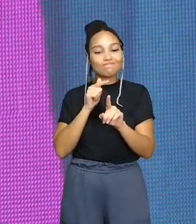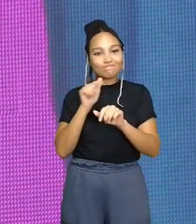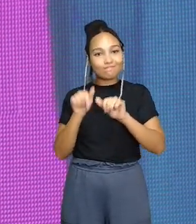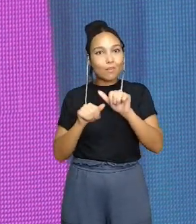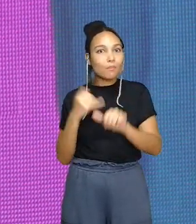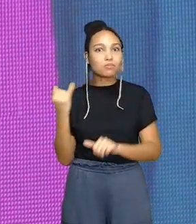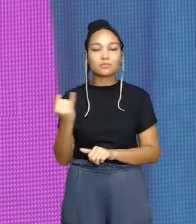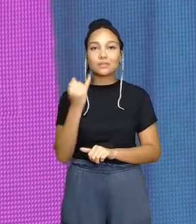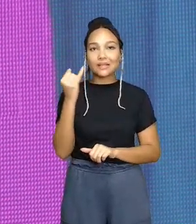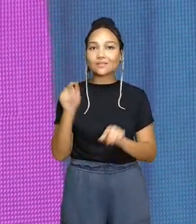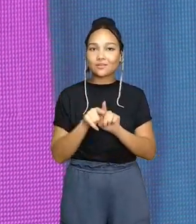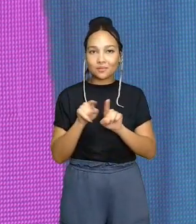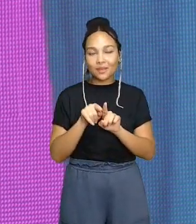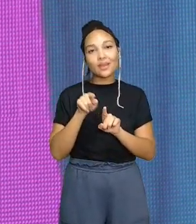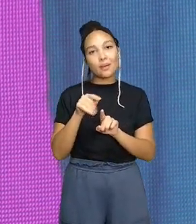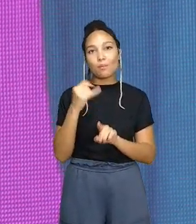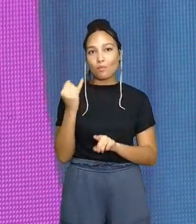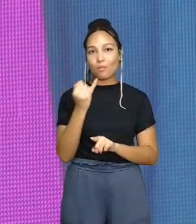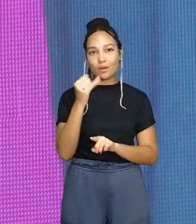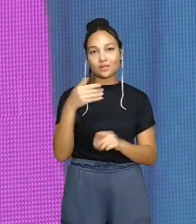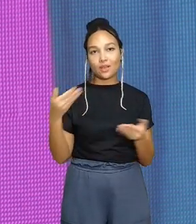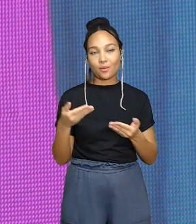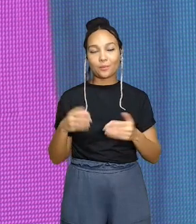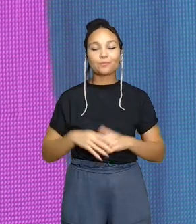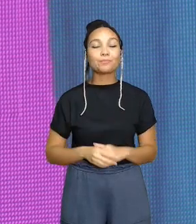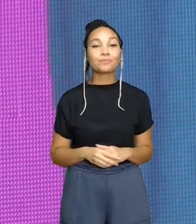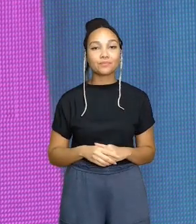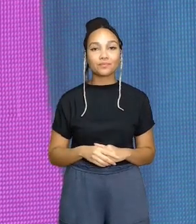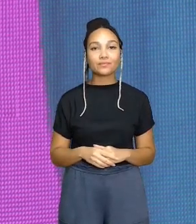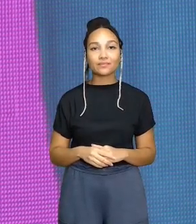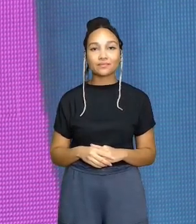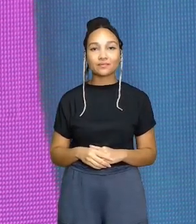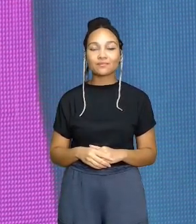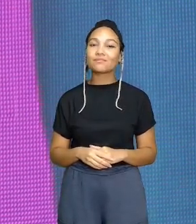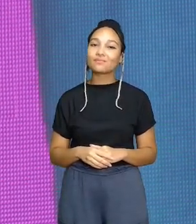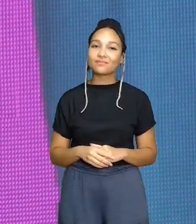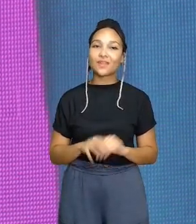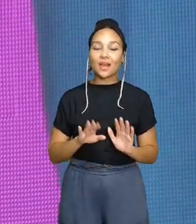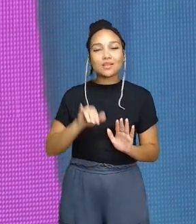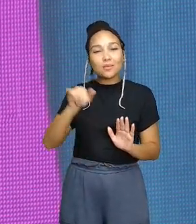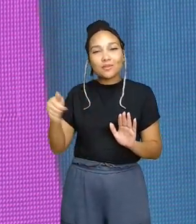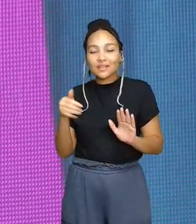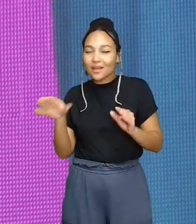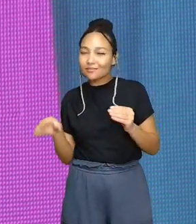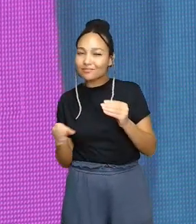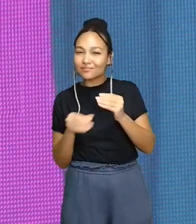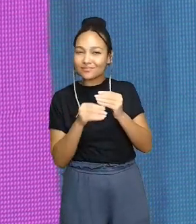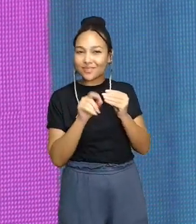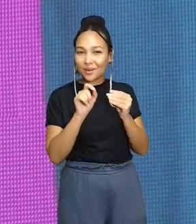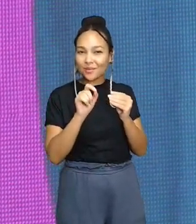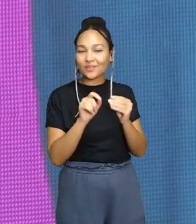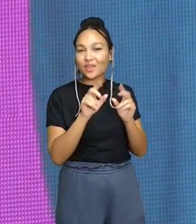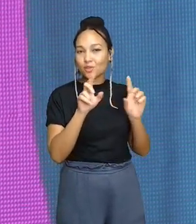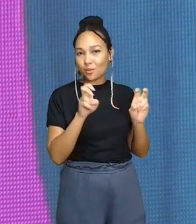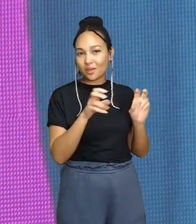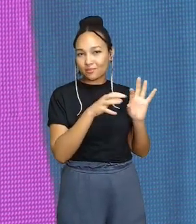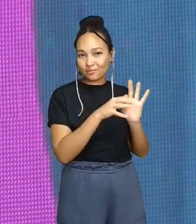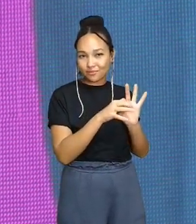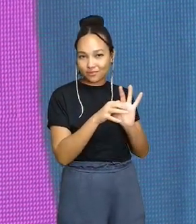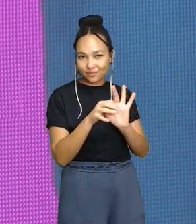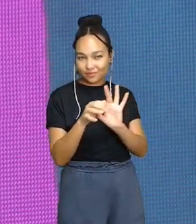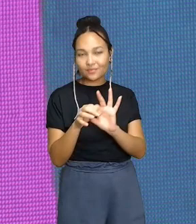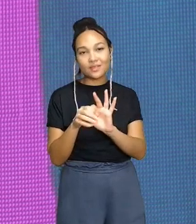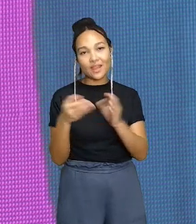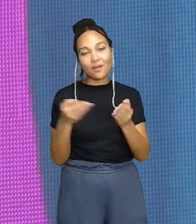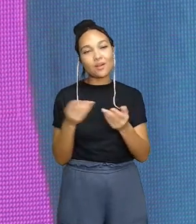também se tornou tão relevante. Mas, aproveitando o gancho, enfim, dessa mensagem que você trouxe, eu vou passar a palavra para